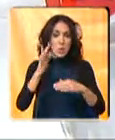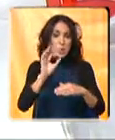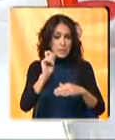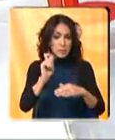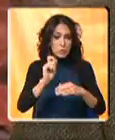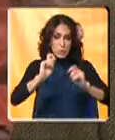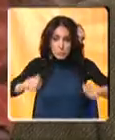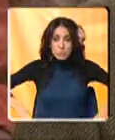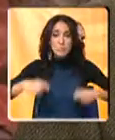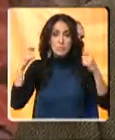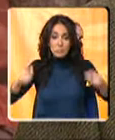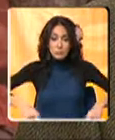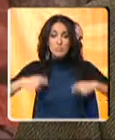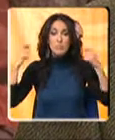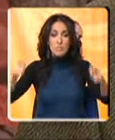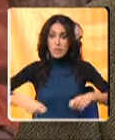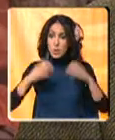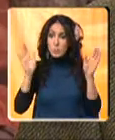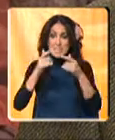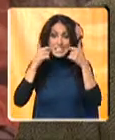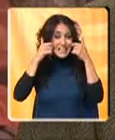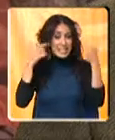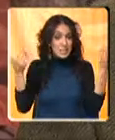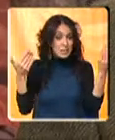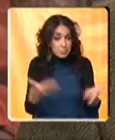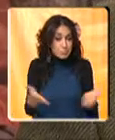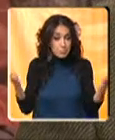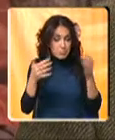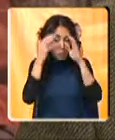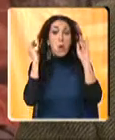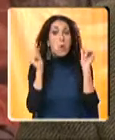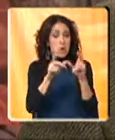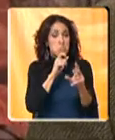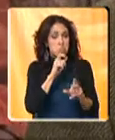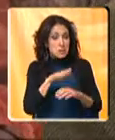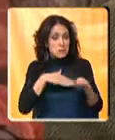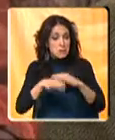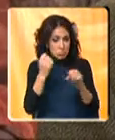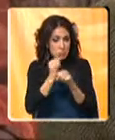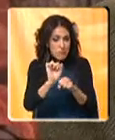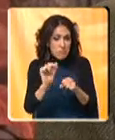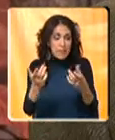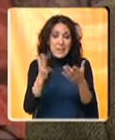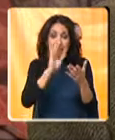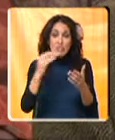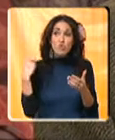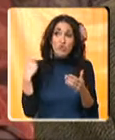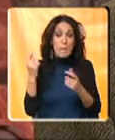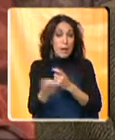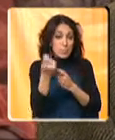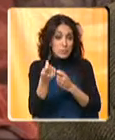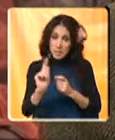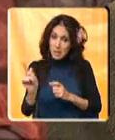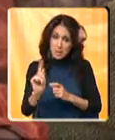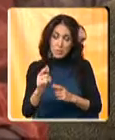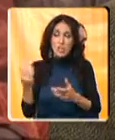minutos a remar. Não era preciso estar-me a rir, nem claro. Devia estar a rir, portanto, aí assim poderia fazer um trabalho desse. Agora, se me chamam para um anúncio, eu tive que